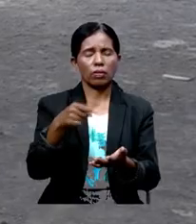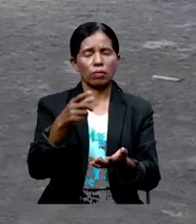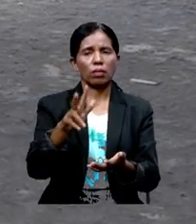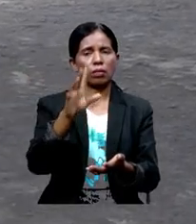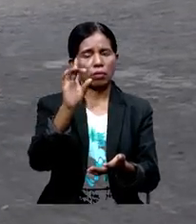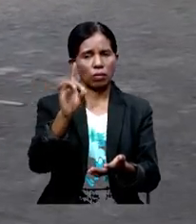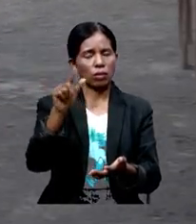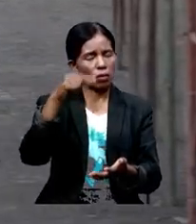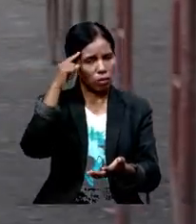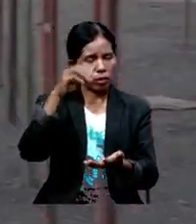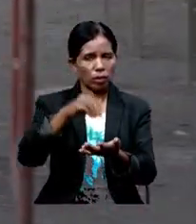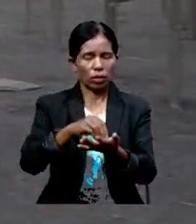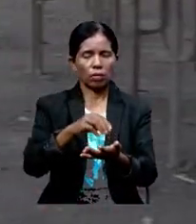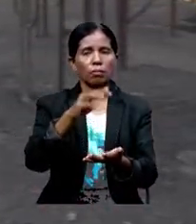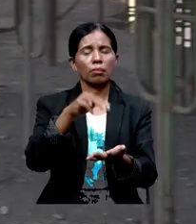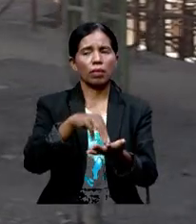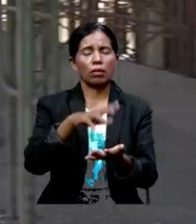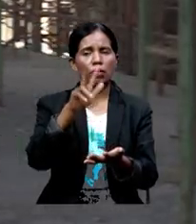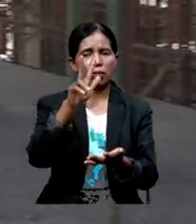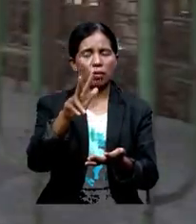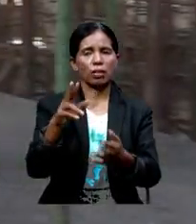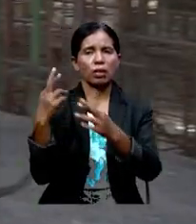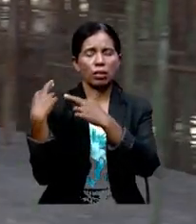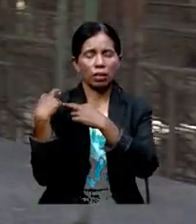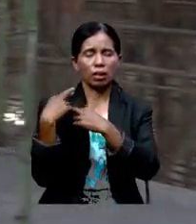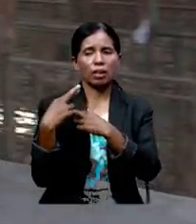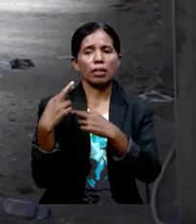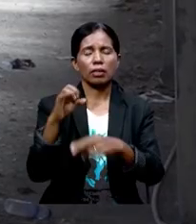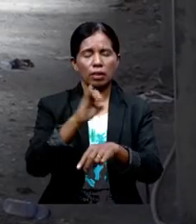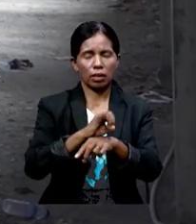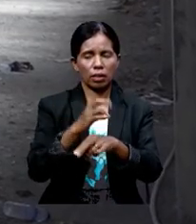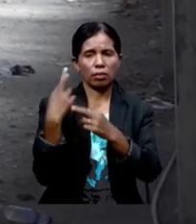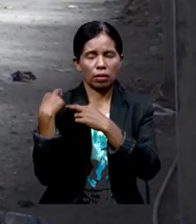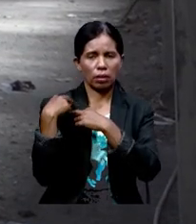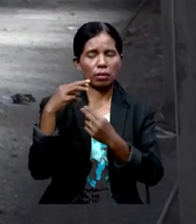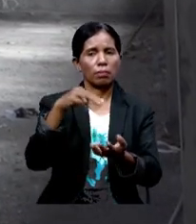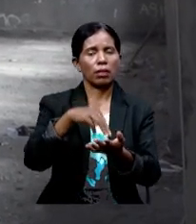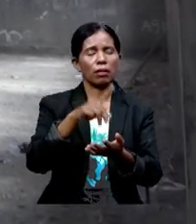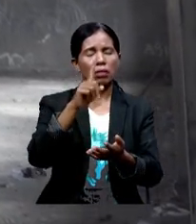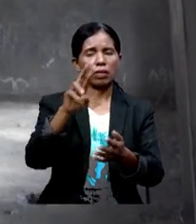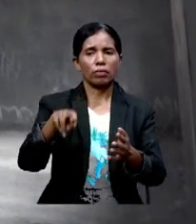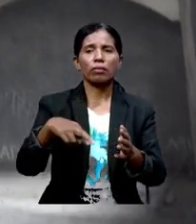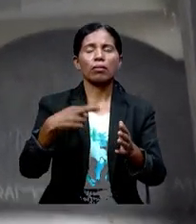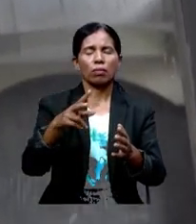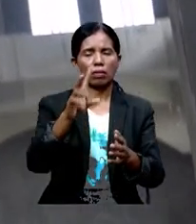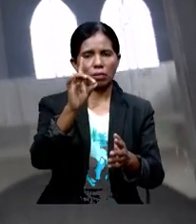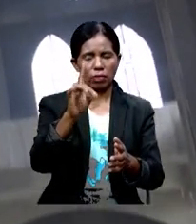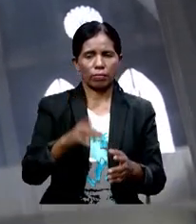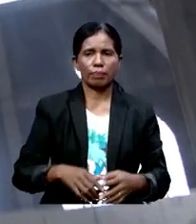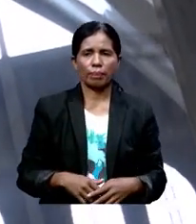orçamento ne governo aloka milhão tolu. No igreja responsabiliza milhão ida virgula valu. Romaldo Neves, Tito Silva, GMN.